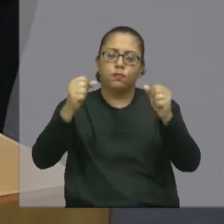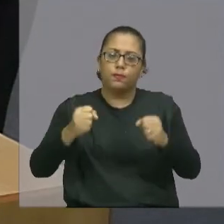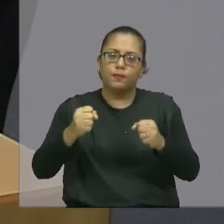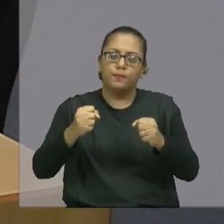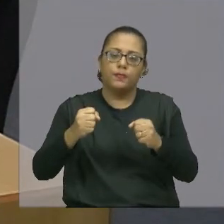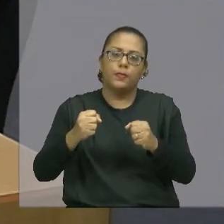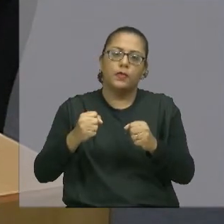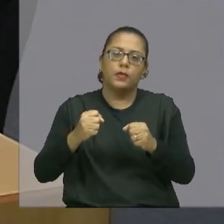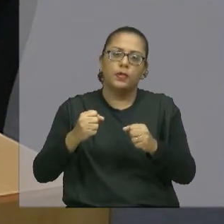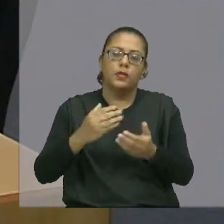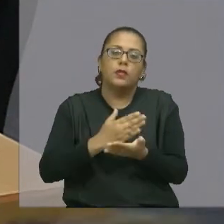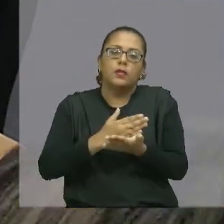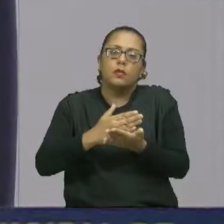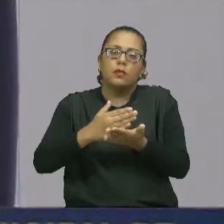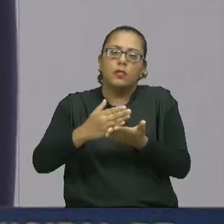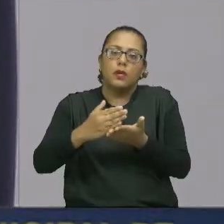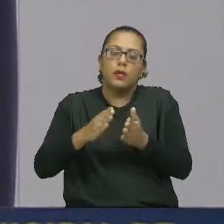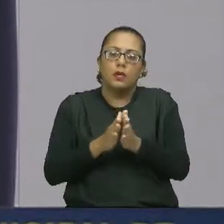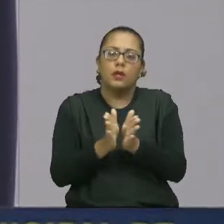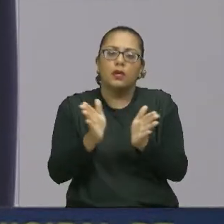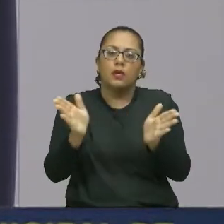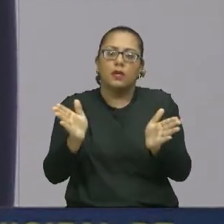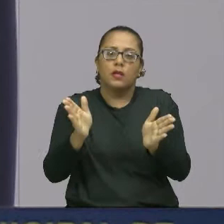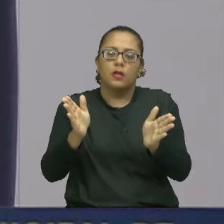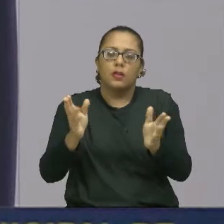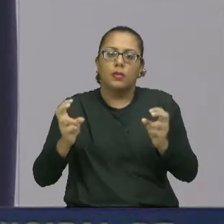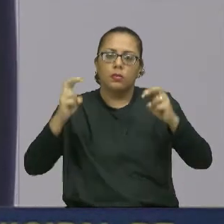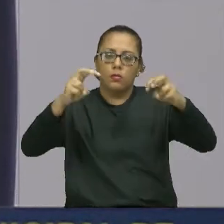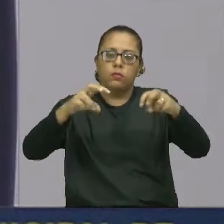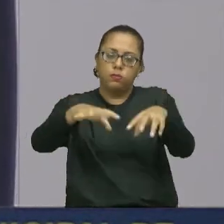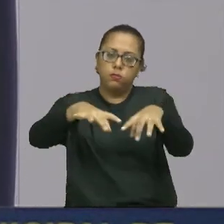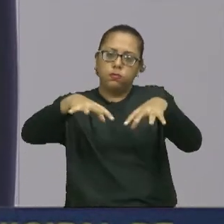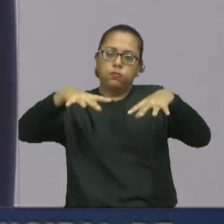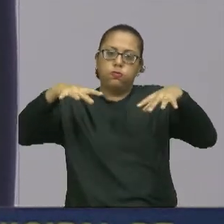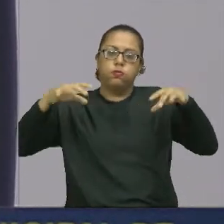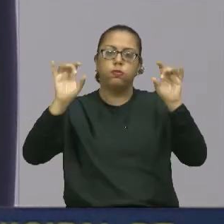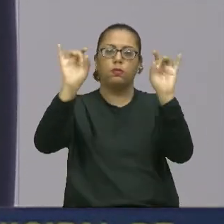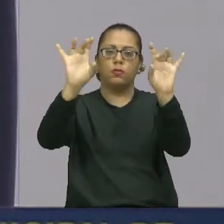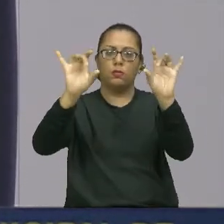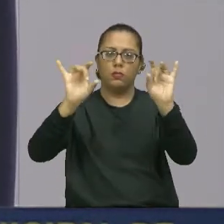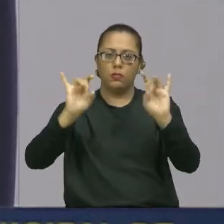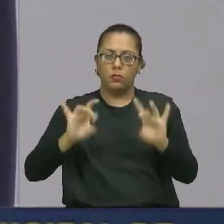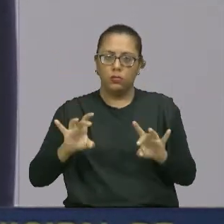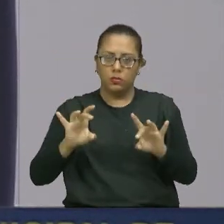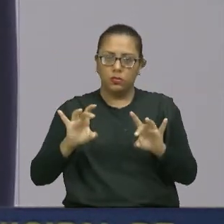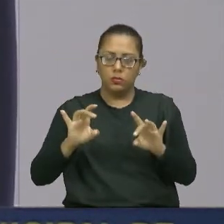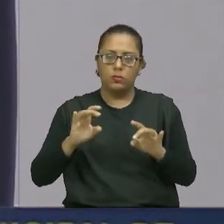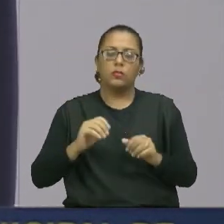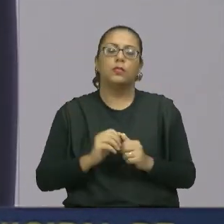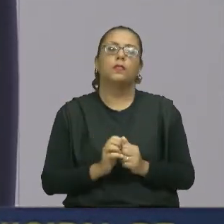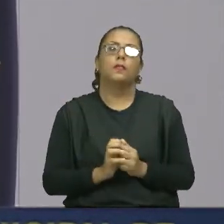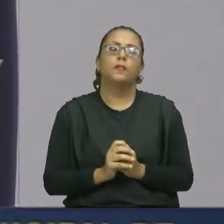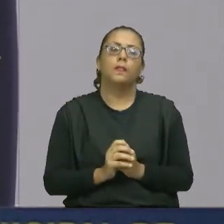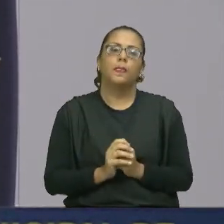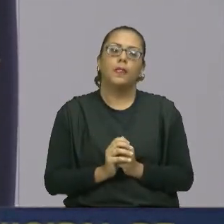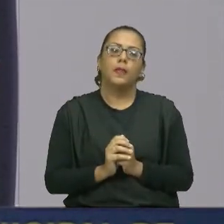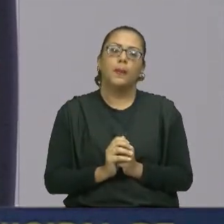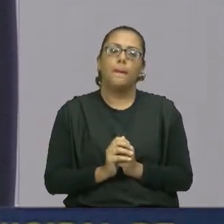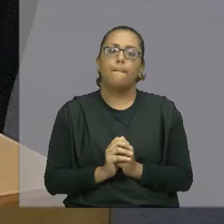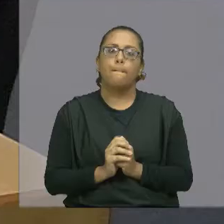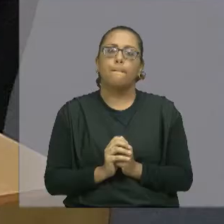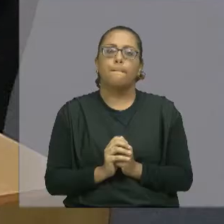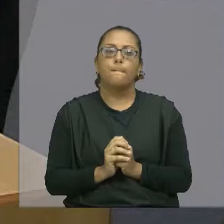sessão extraordinária da quarta sessão legislativa da 17ª Legislatura.